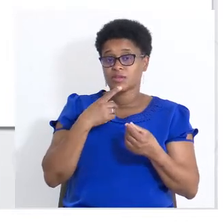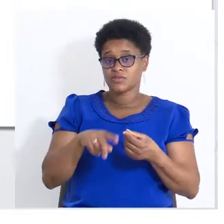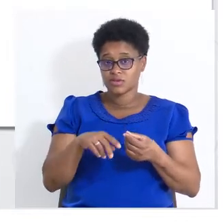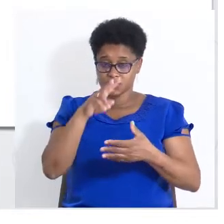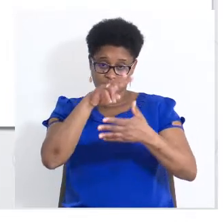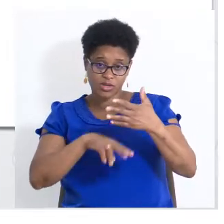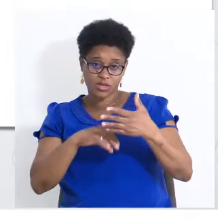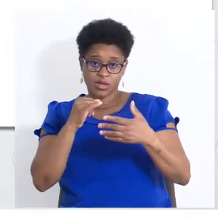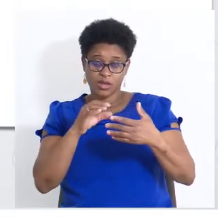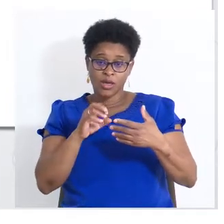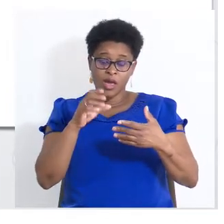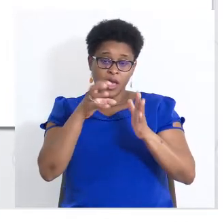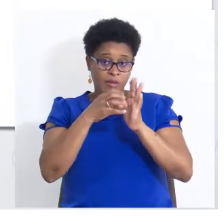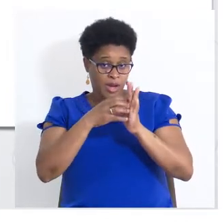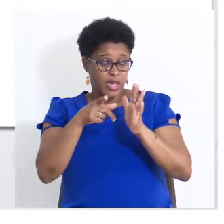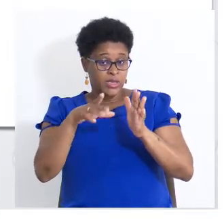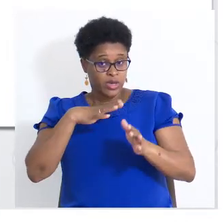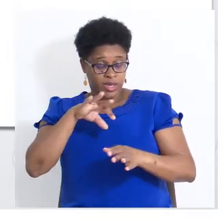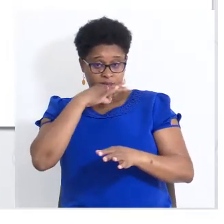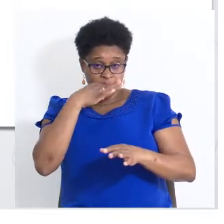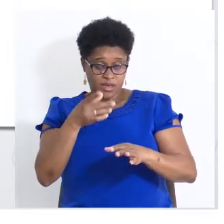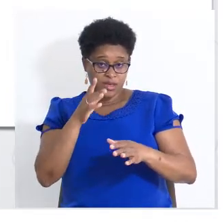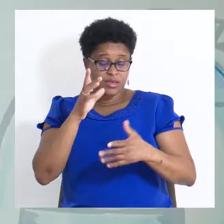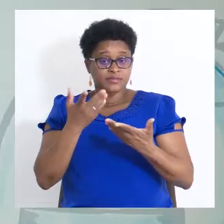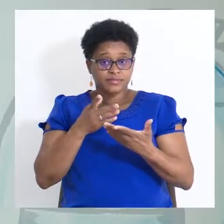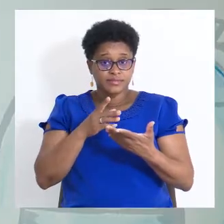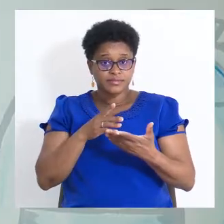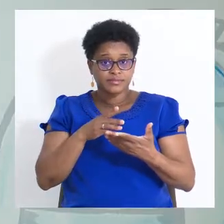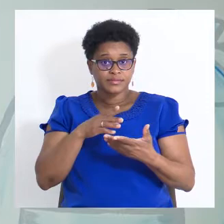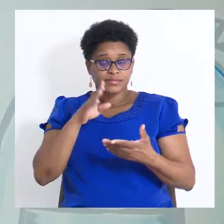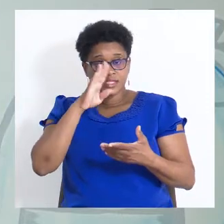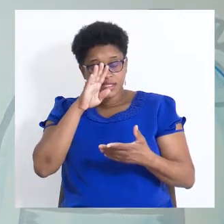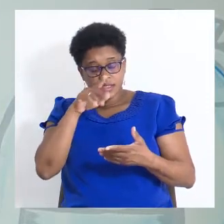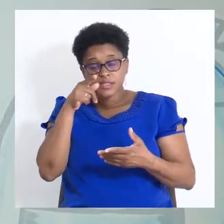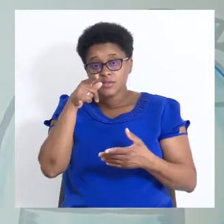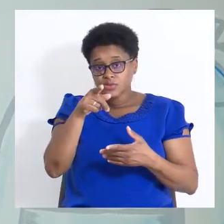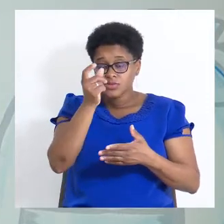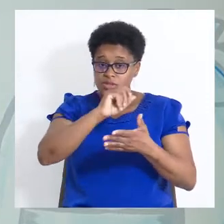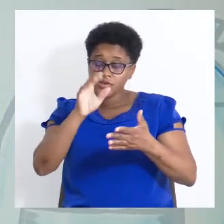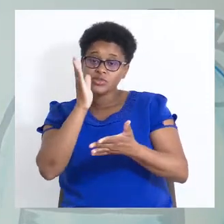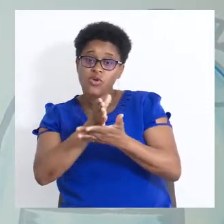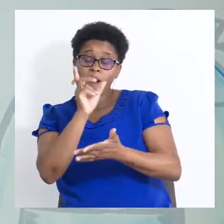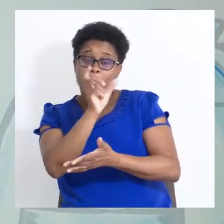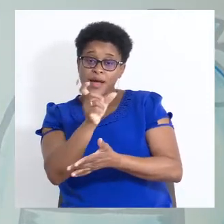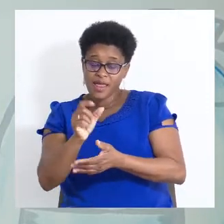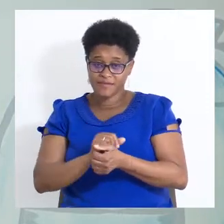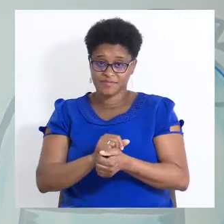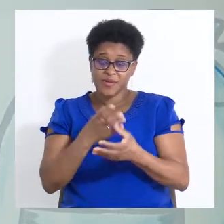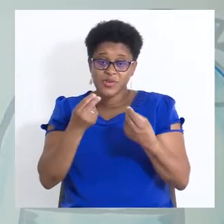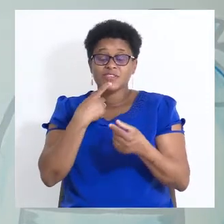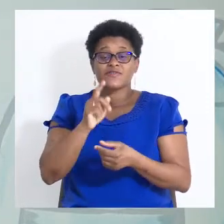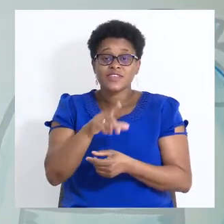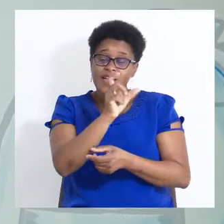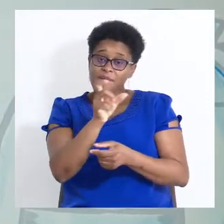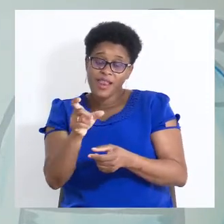de texto ícone, que é a imagem. Isso quer dizer que se puseres lá só a palavra, certas vezes